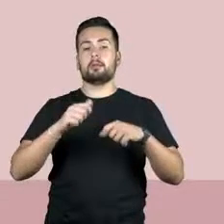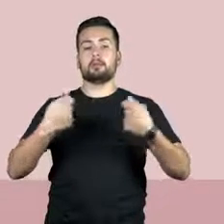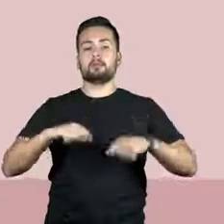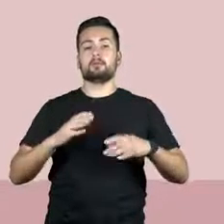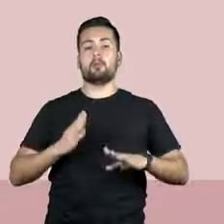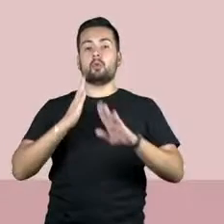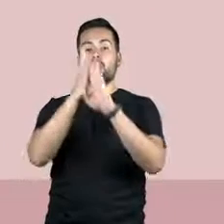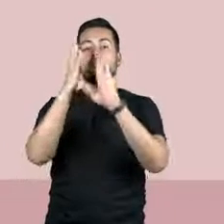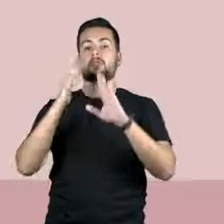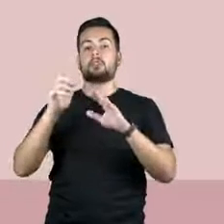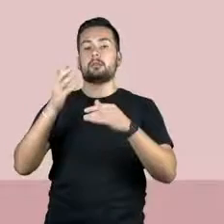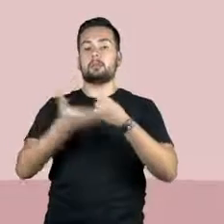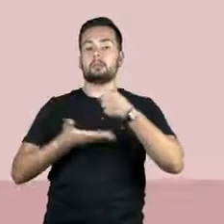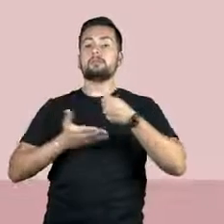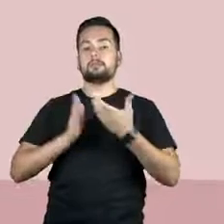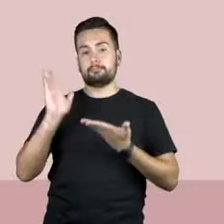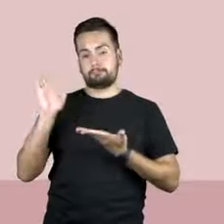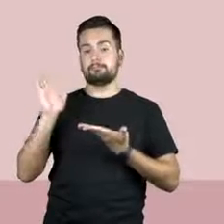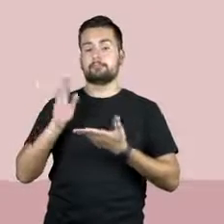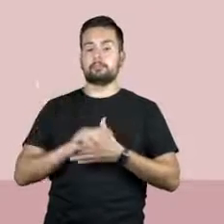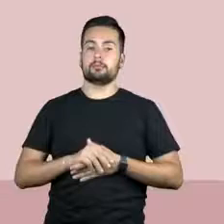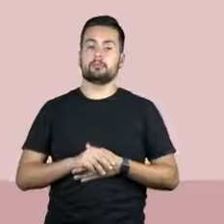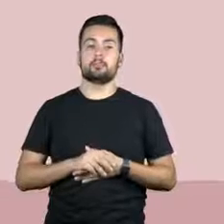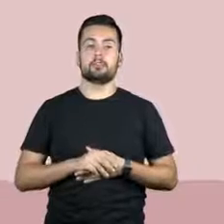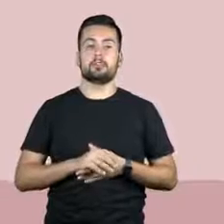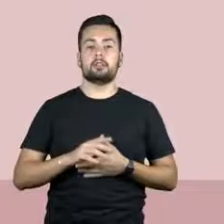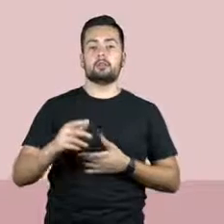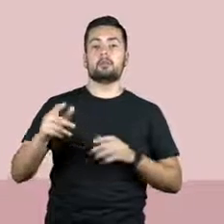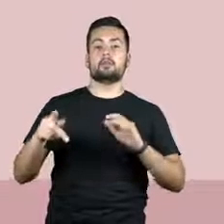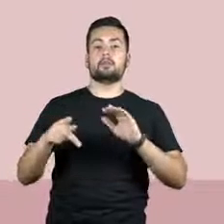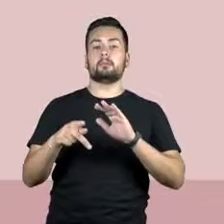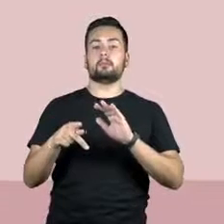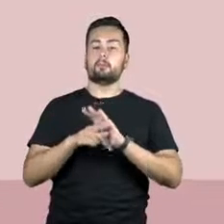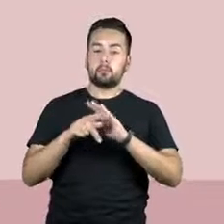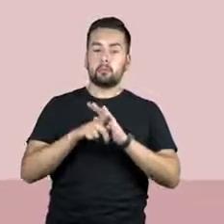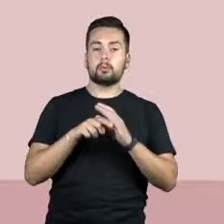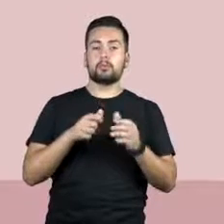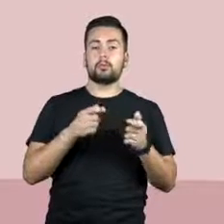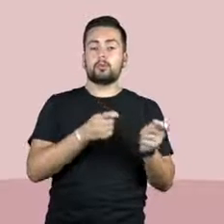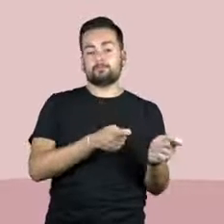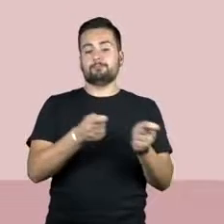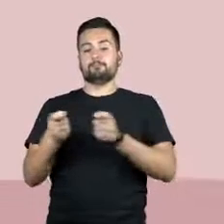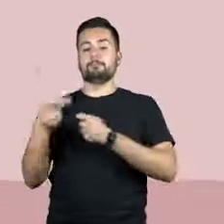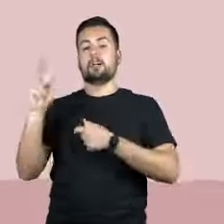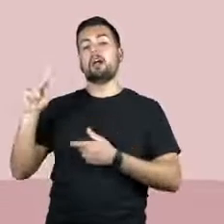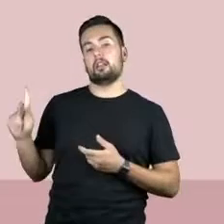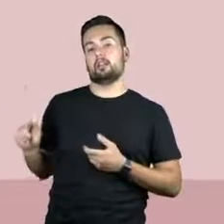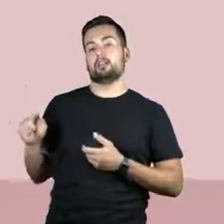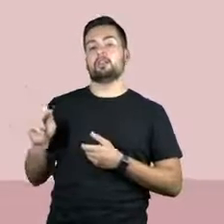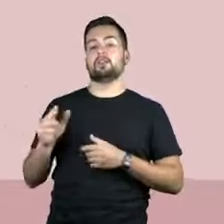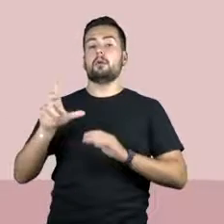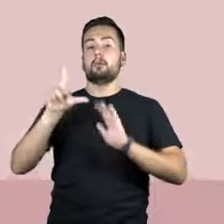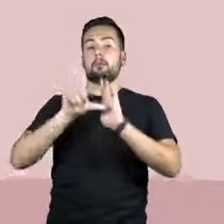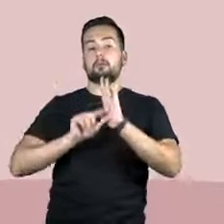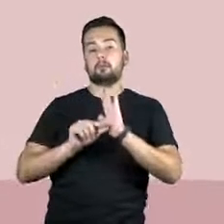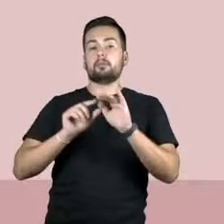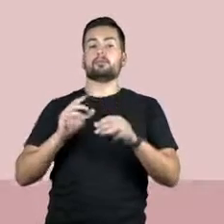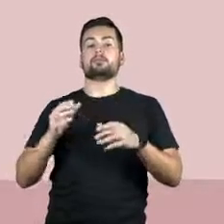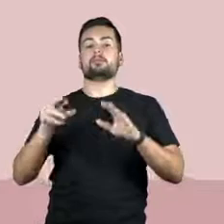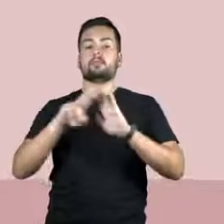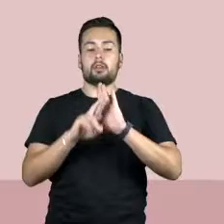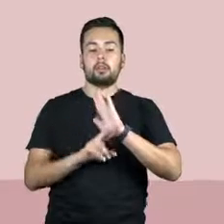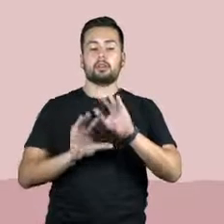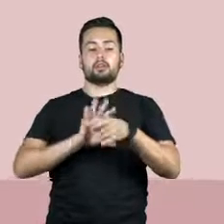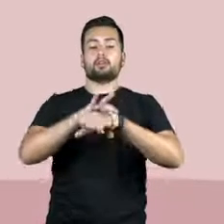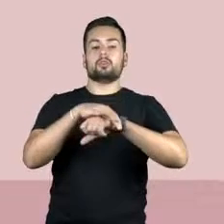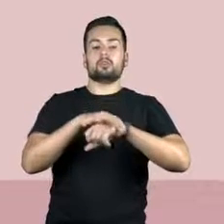com base nisso. Tá? Então, é uma rotina que ele tem, sempre tentando convergir no menor fator de segurança. Então, sim,